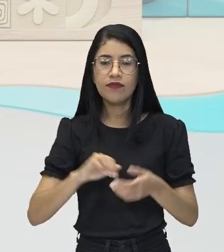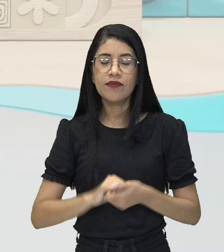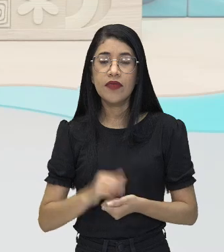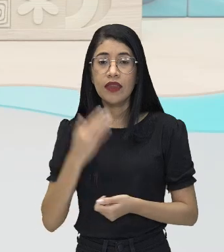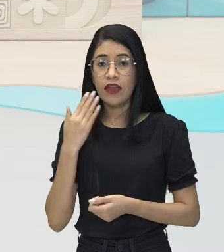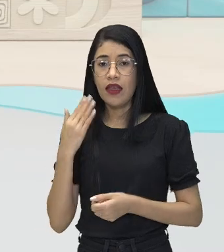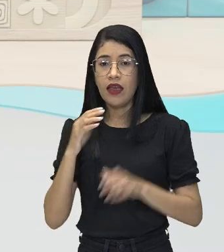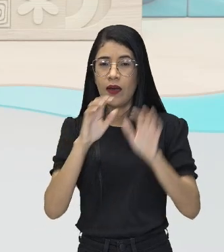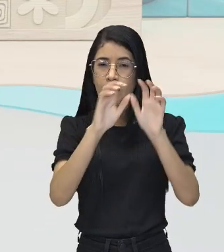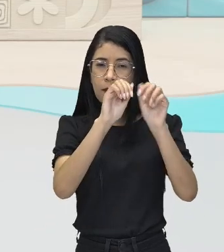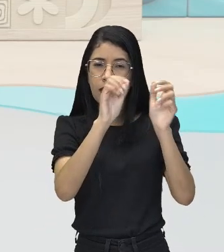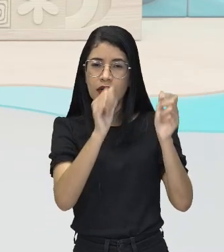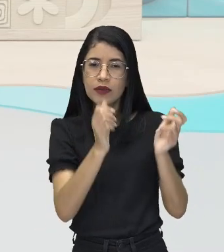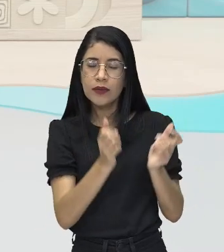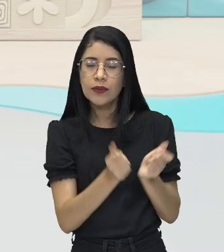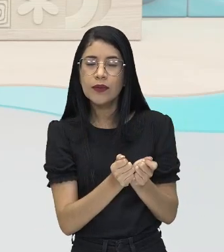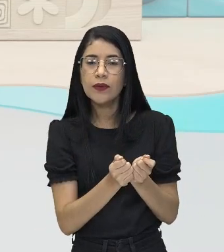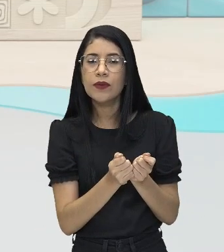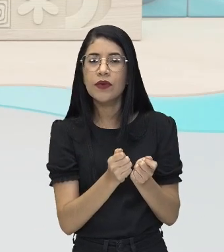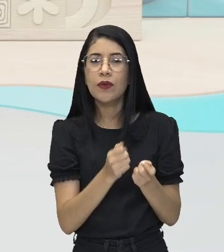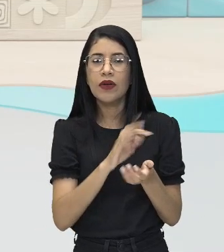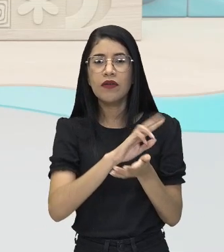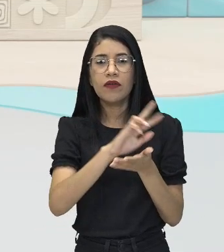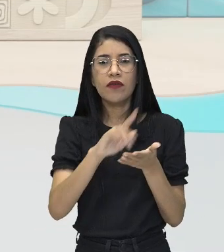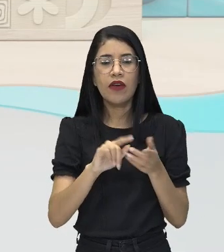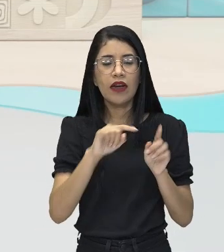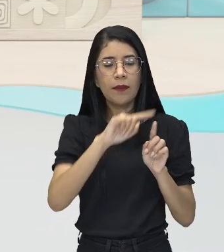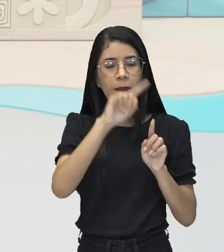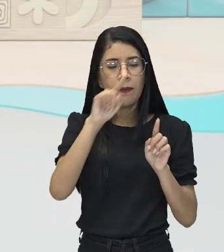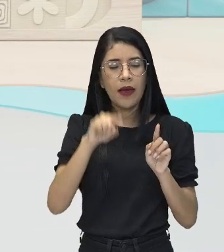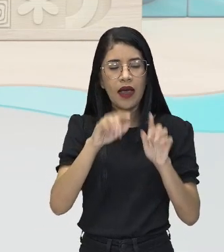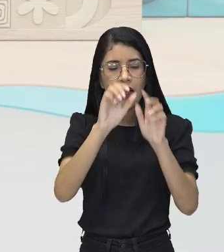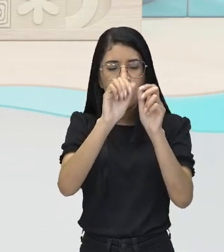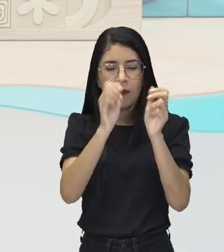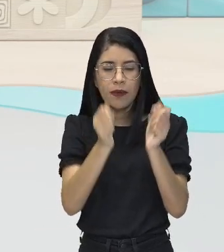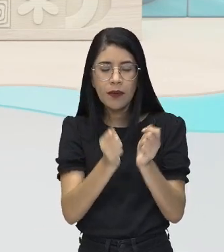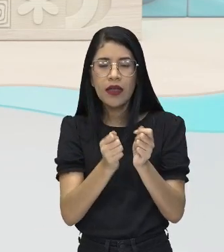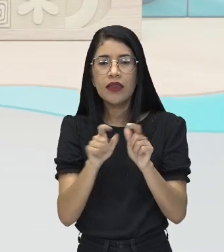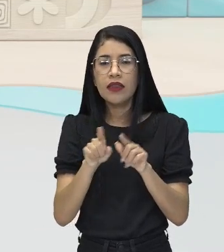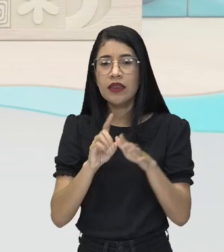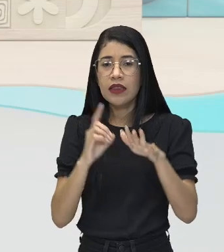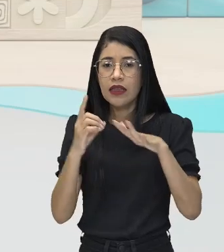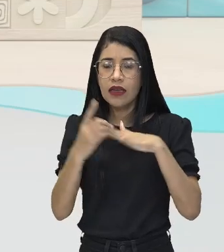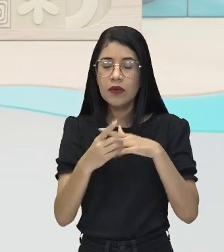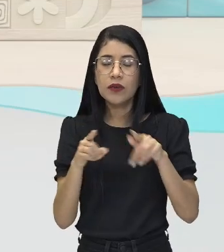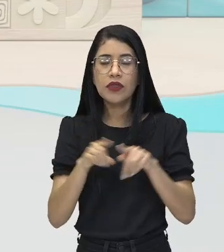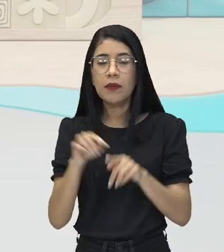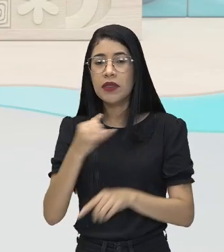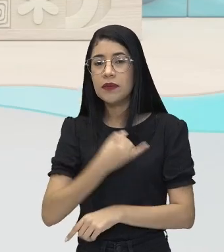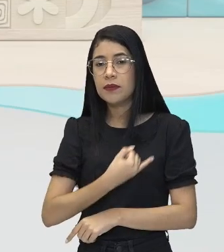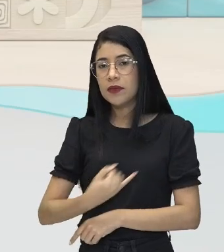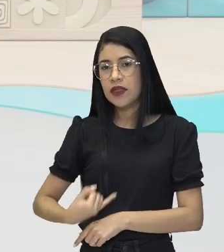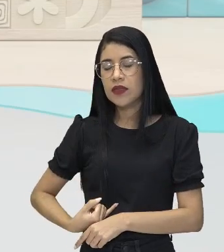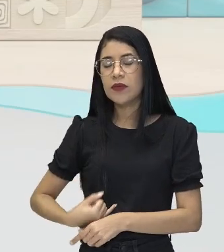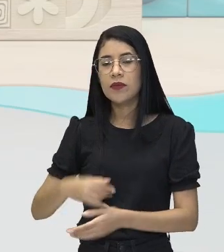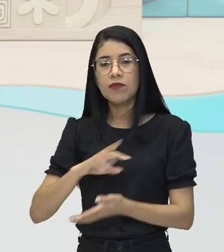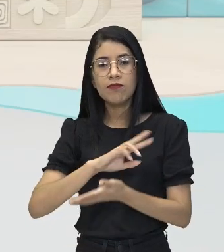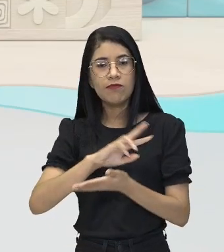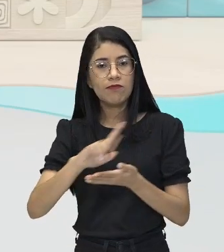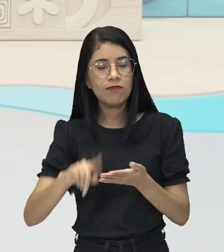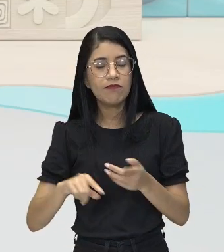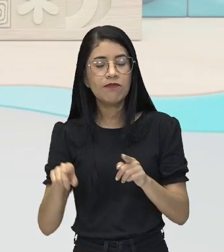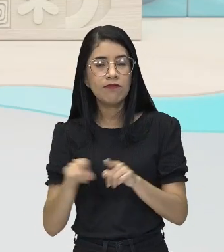ornados pelas esculturas, certo? Dos deuses e até mesmo dos imperadores e etc. Como nós